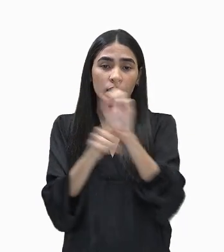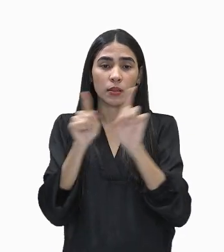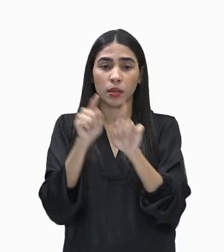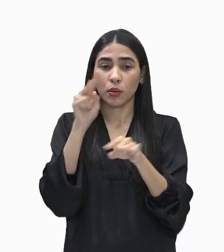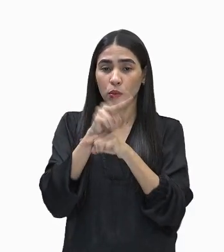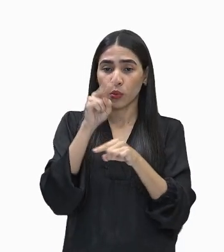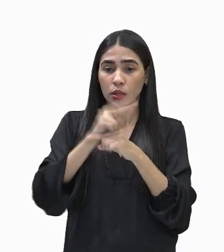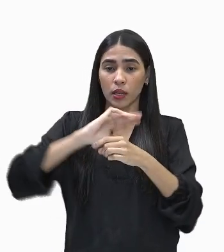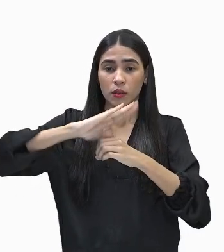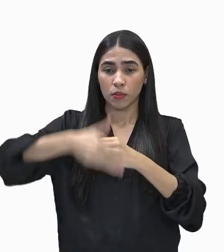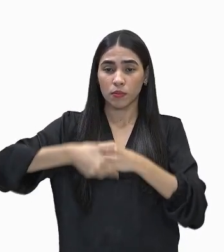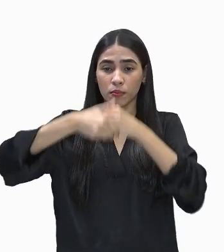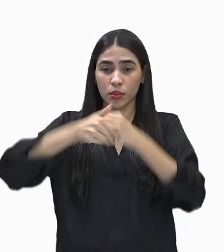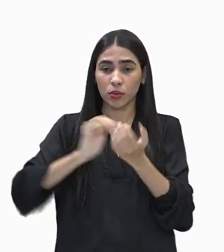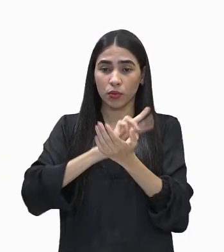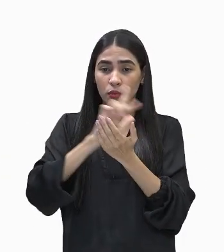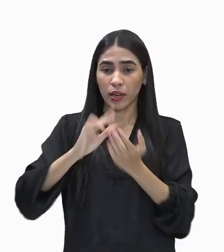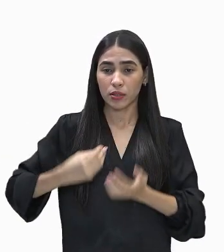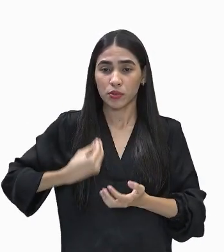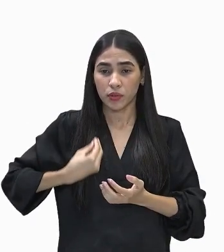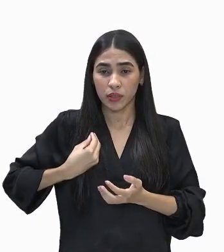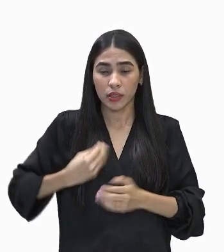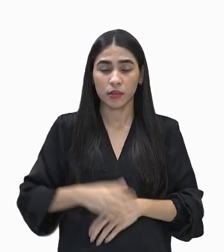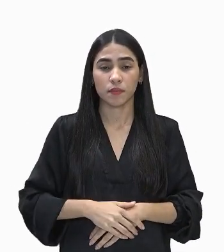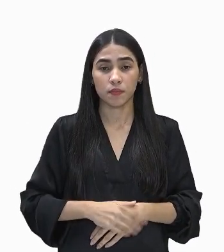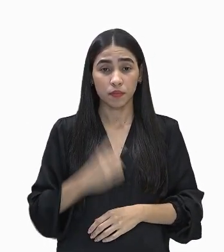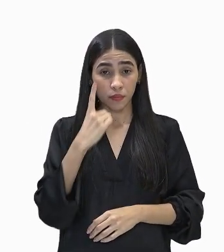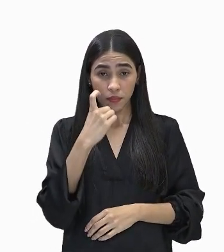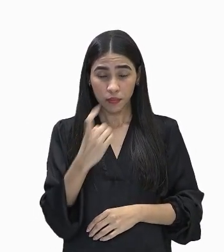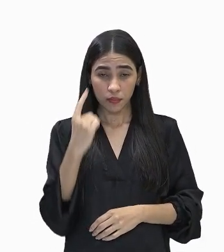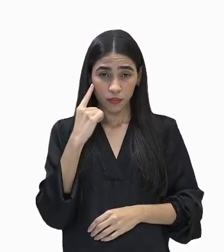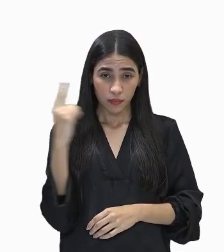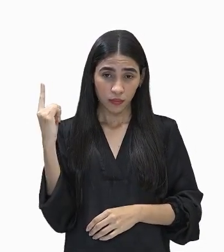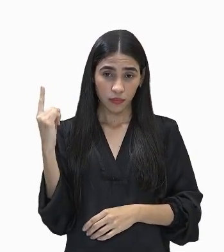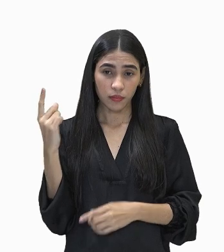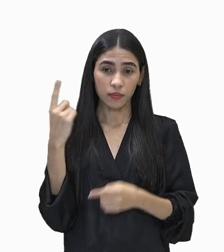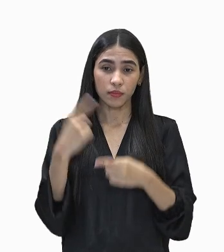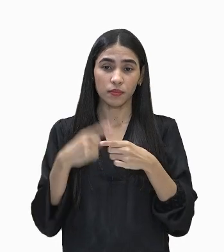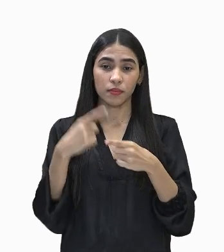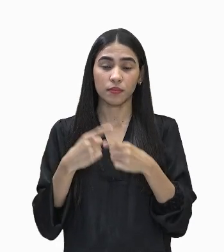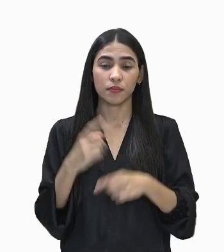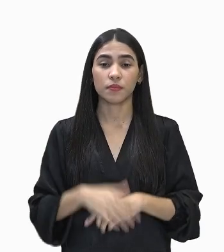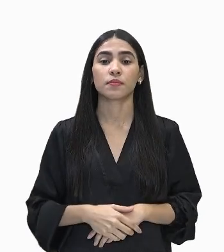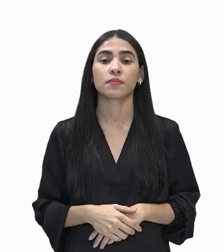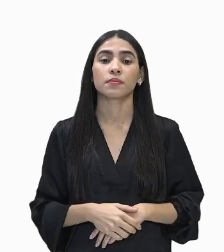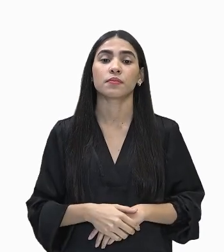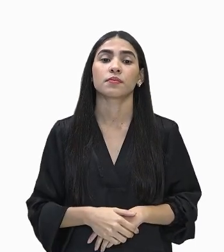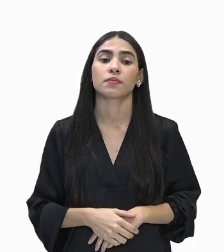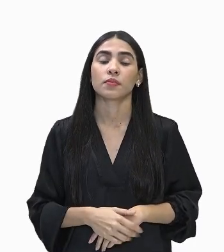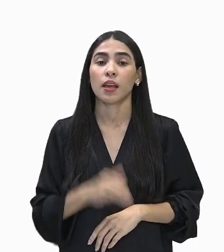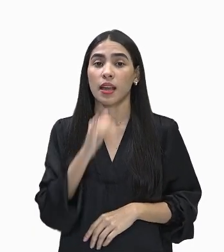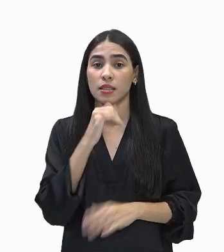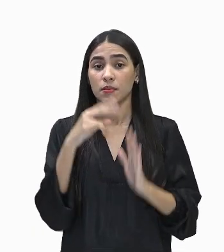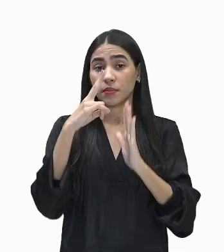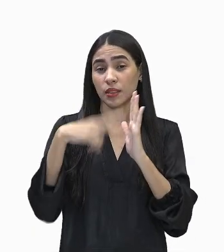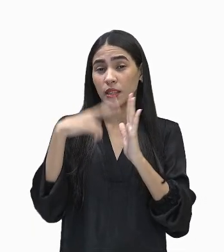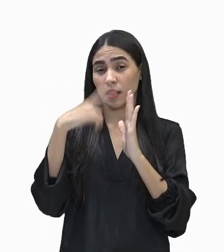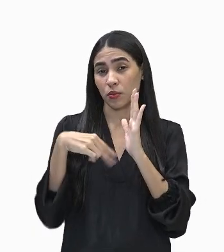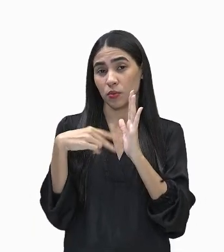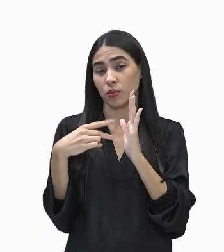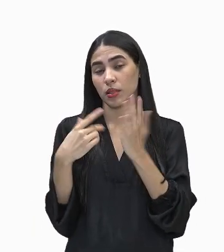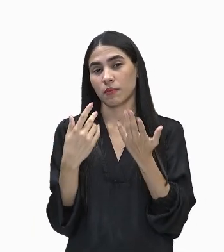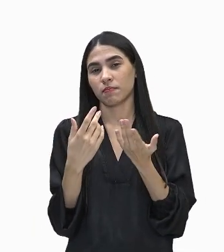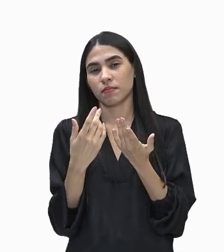manutenção da biodiversidade. É interessante isso porque ao fazer a leitura